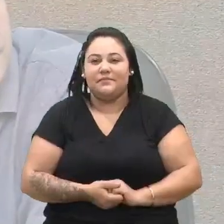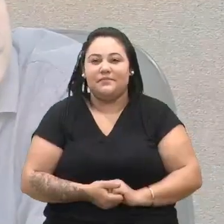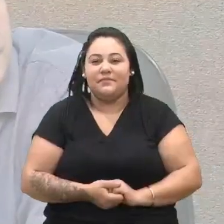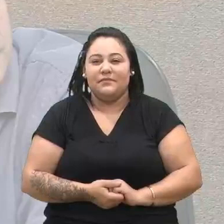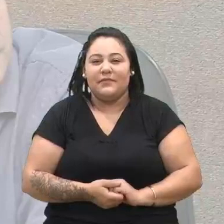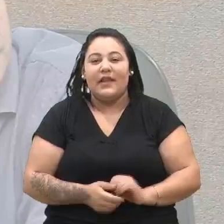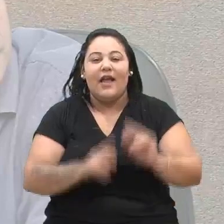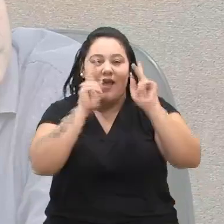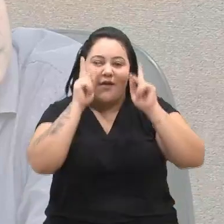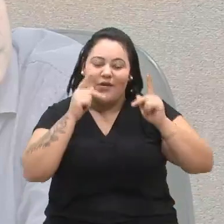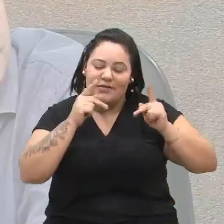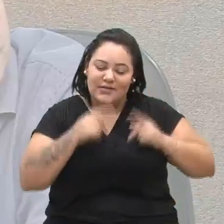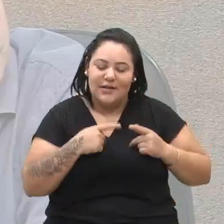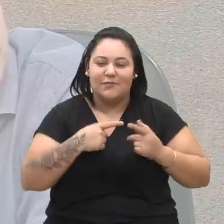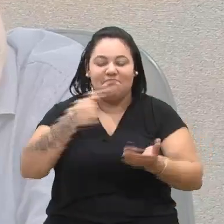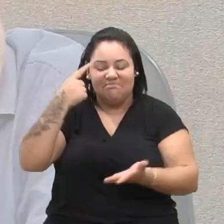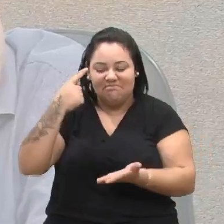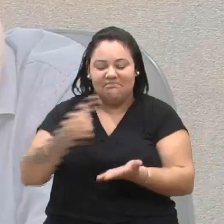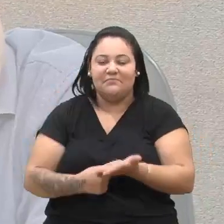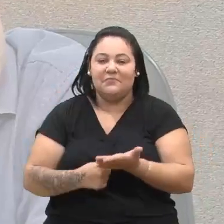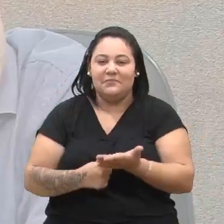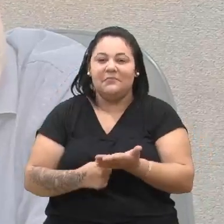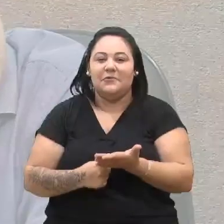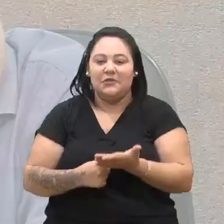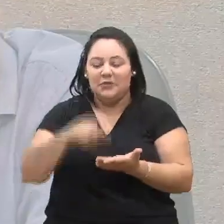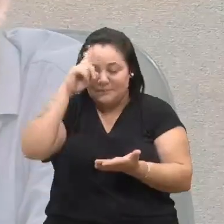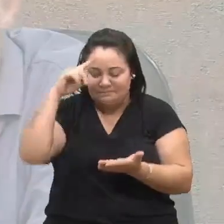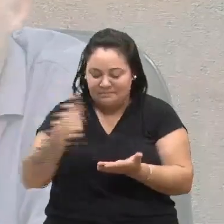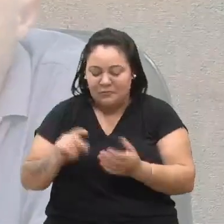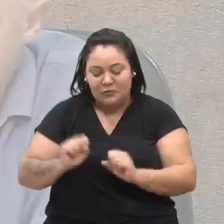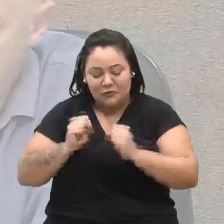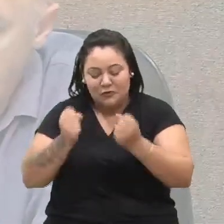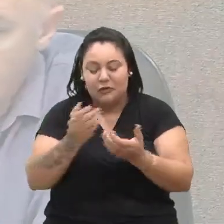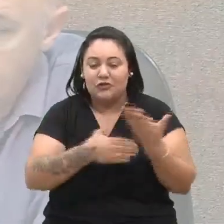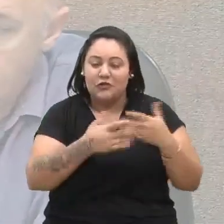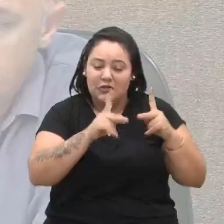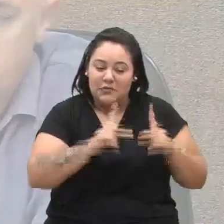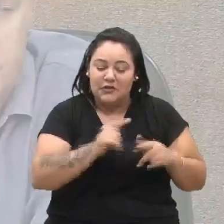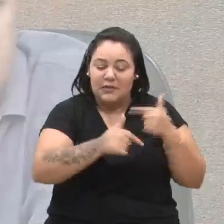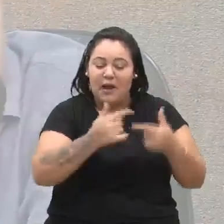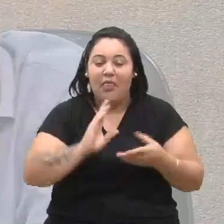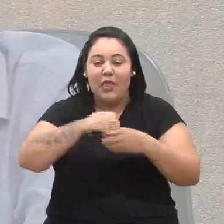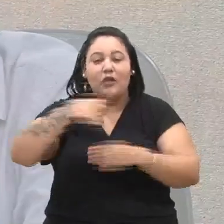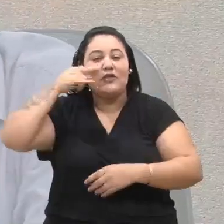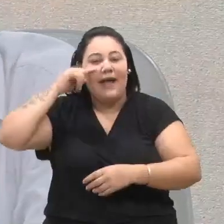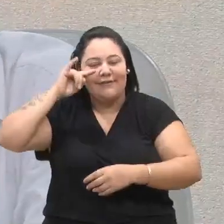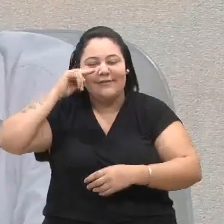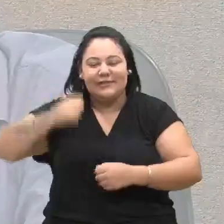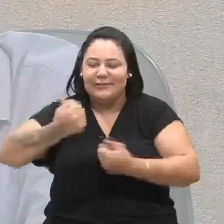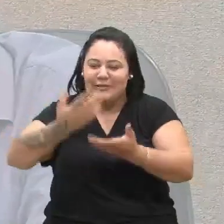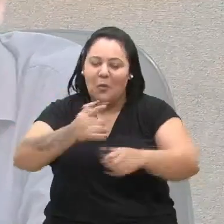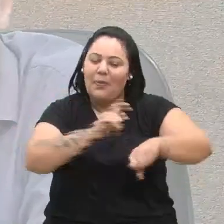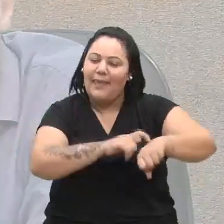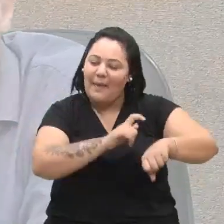Reconhecendo o compromisso incansável dos fundadores, equipe e voluntários do INAV, que dedica o tempo e esforço para garantir